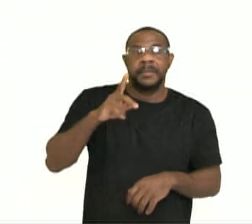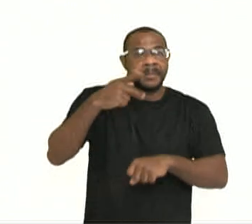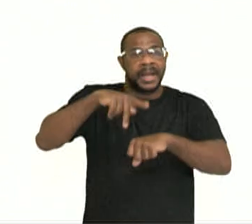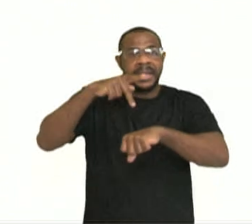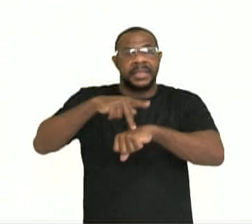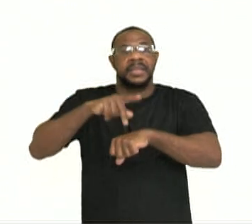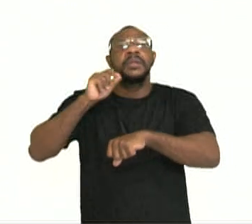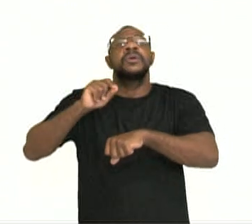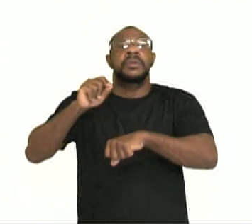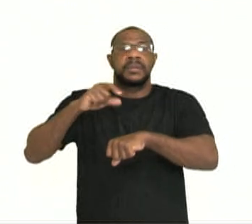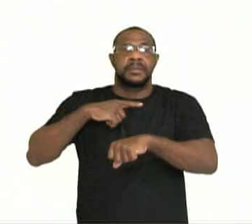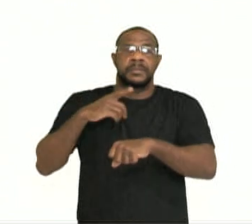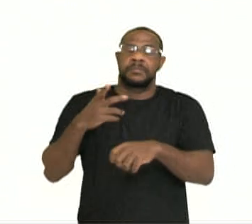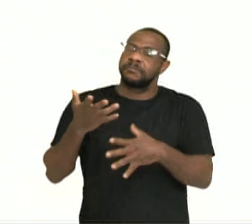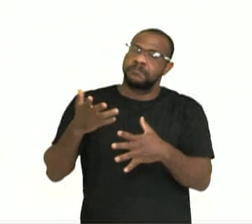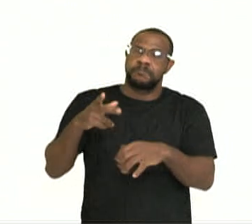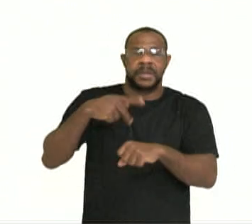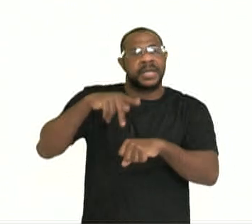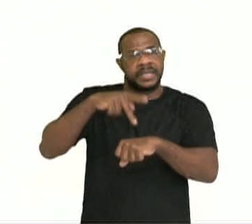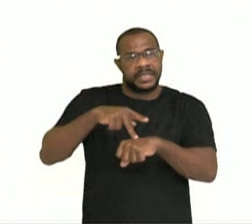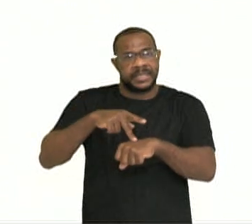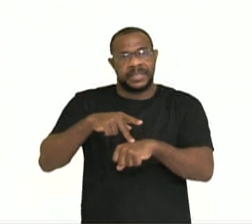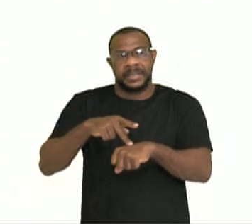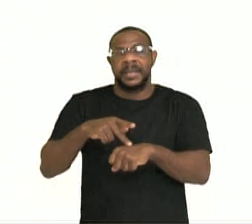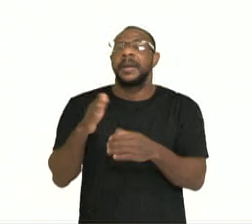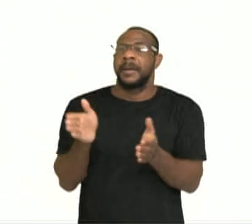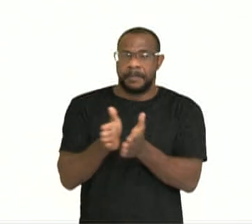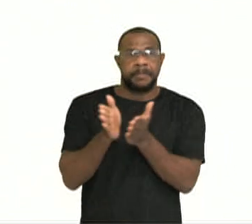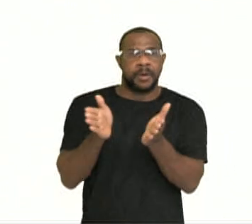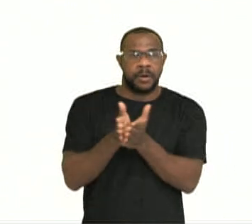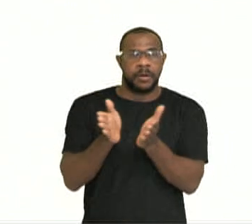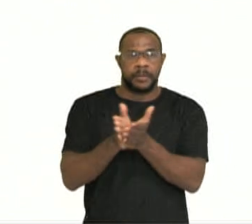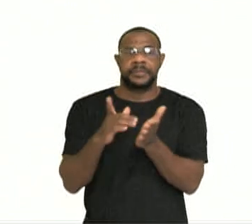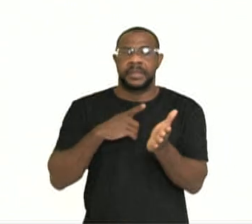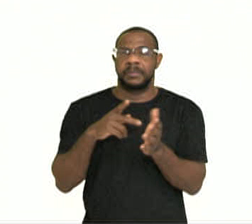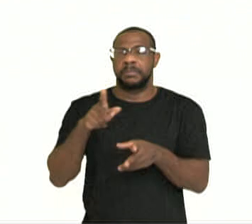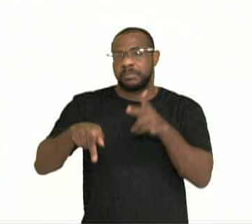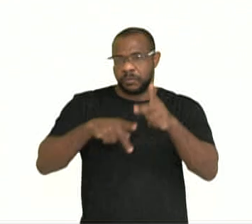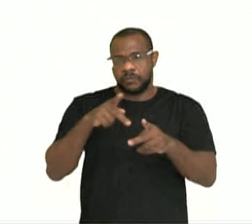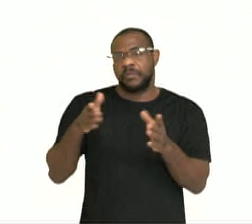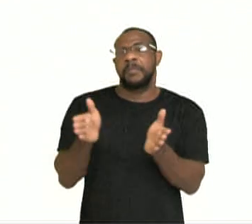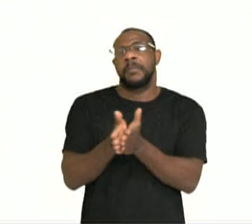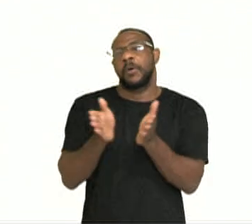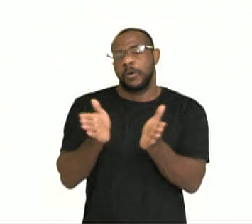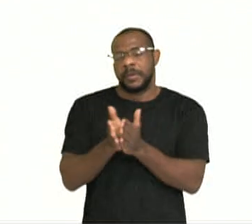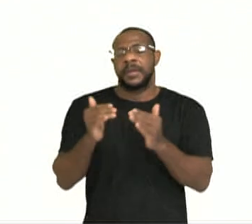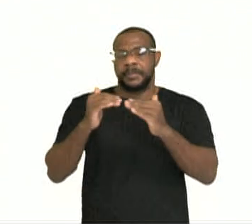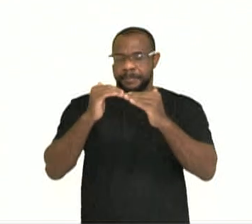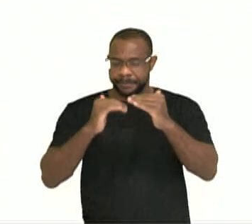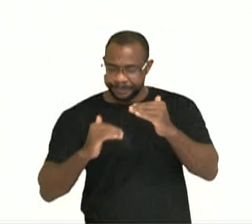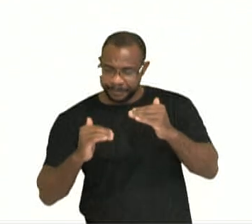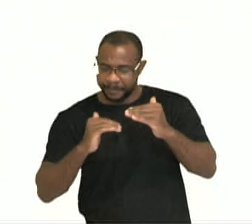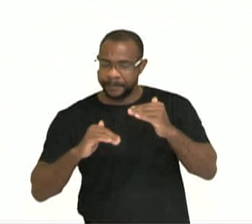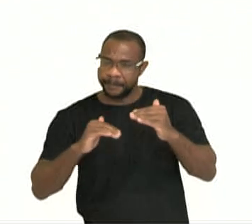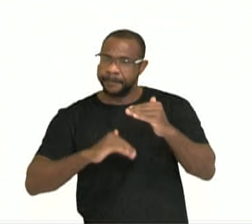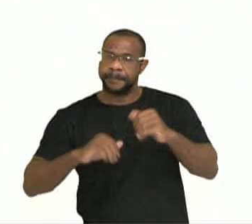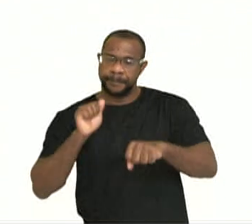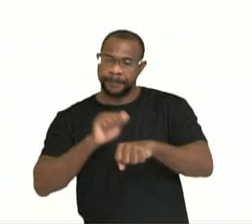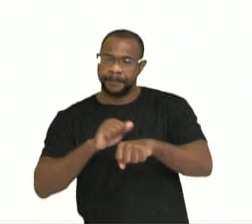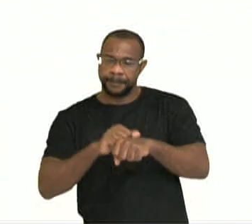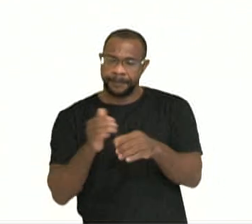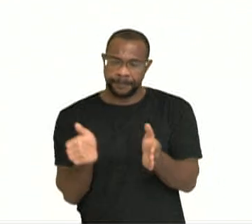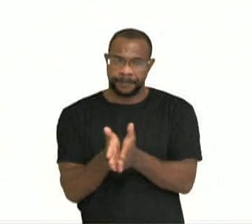países que têm os países mais pobres, né, que apresentam uma população com índices de pobreza elevados. Nós temos